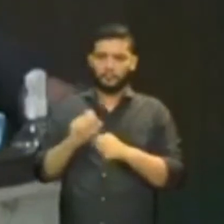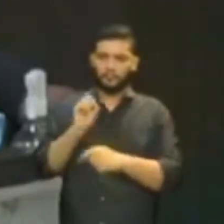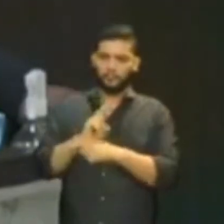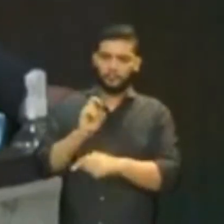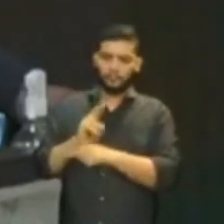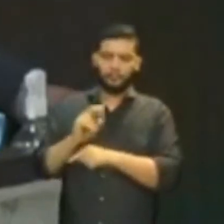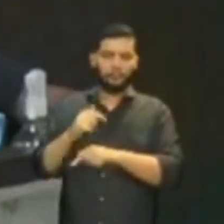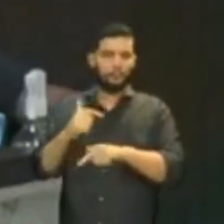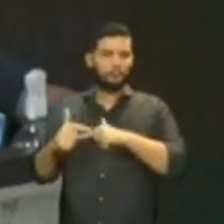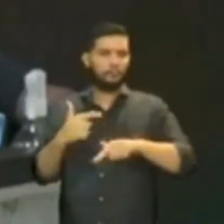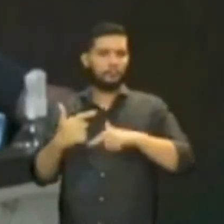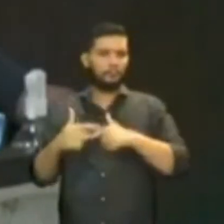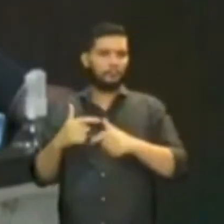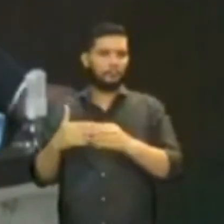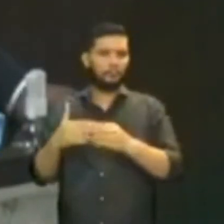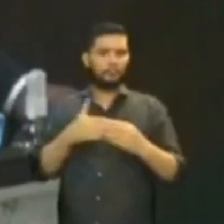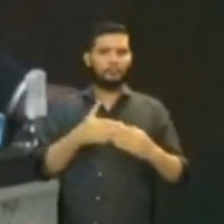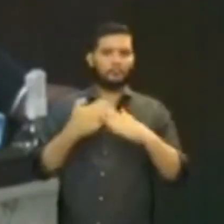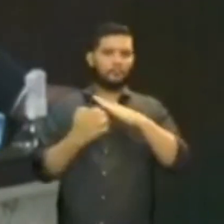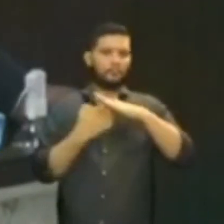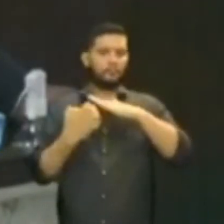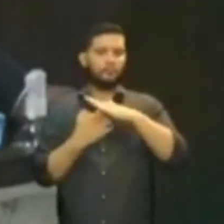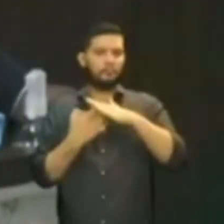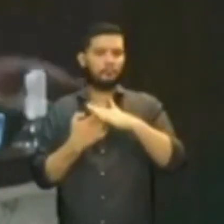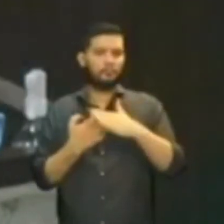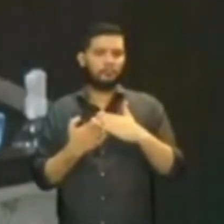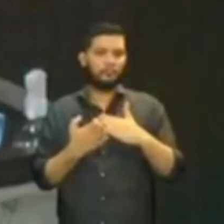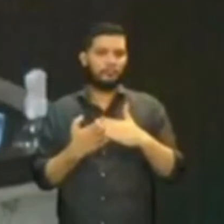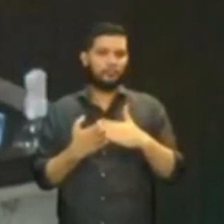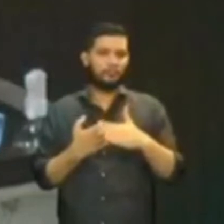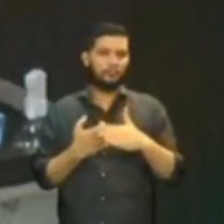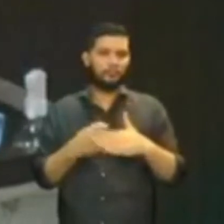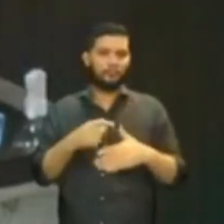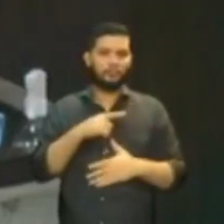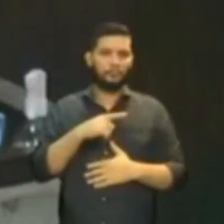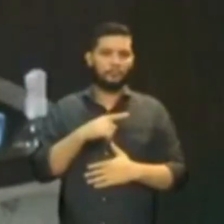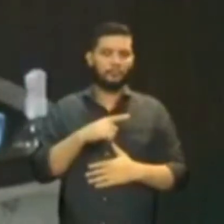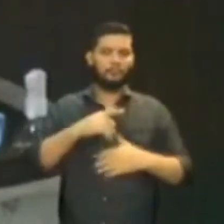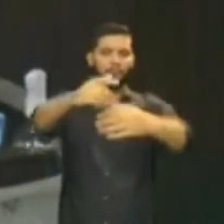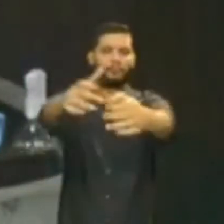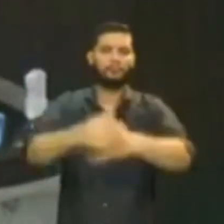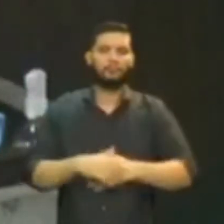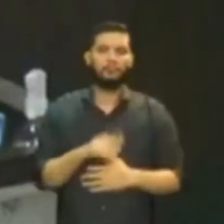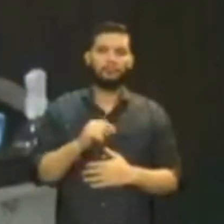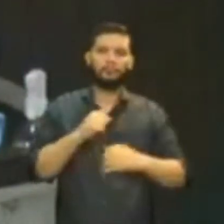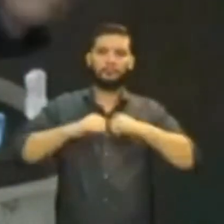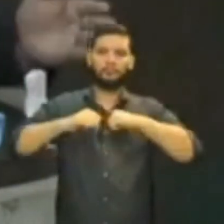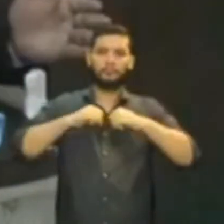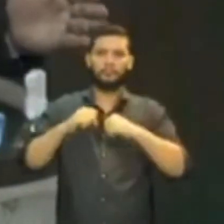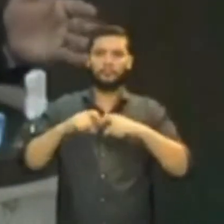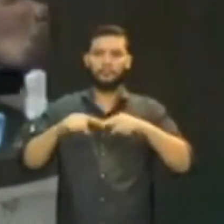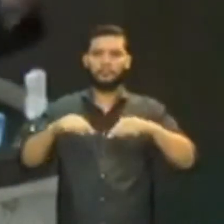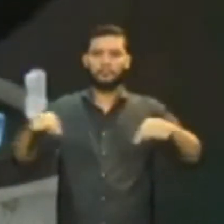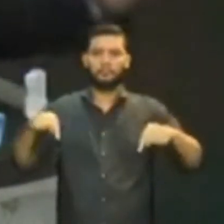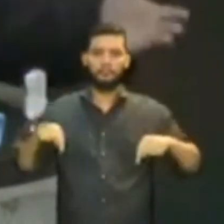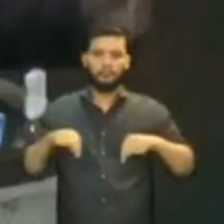Como é que se quer levar empresas para o município? Quando você já se inicia uma discussão sobre um